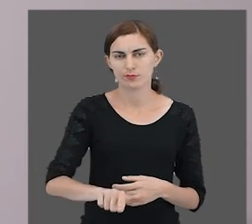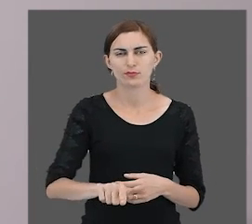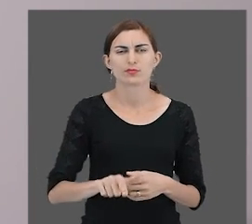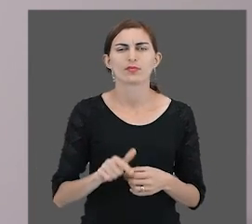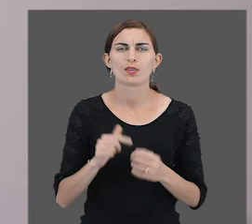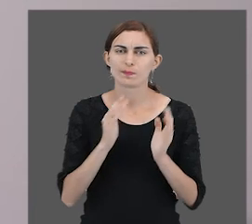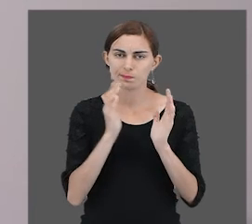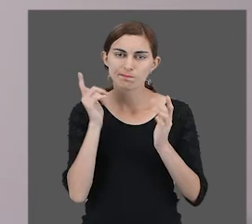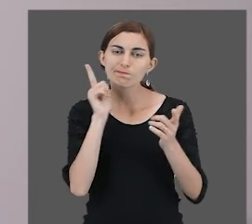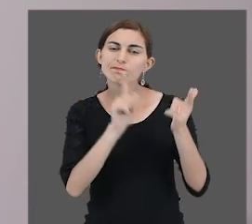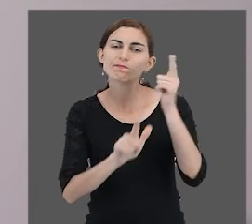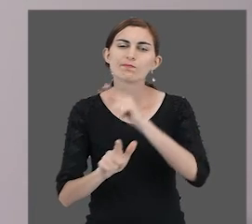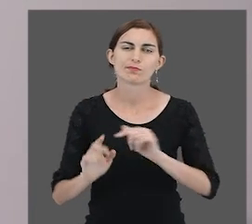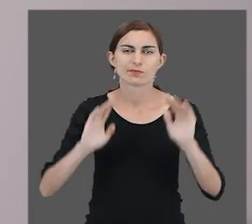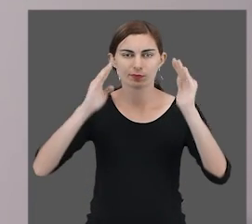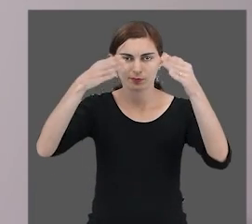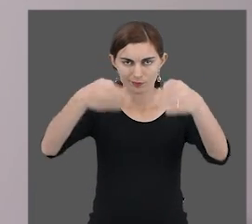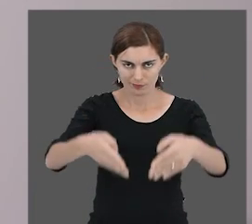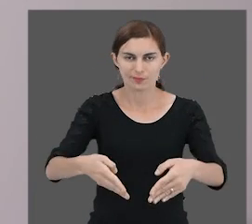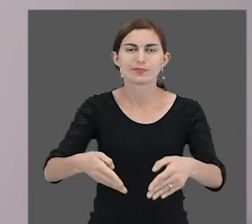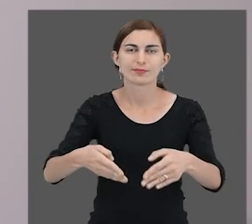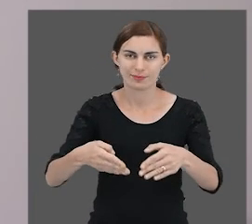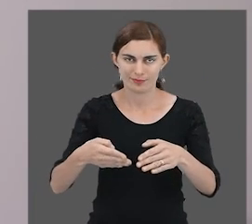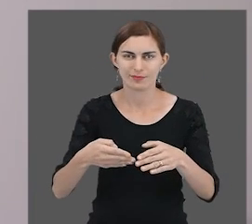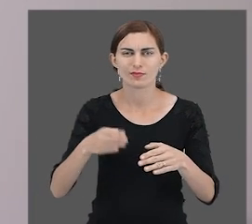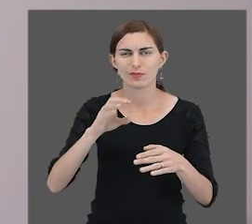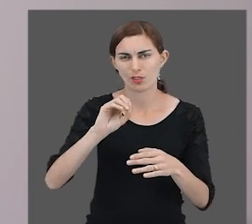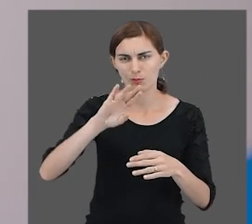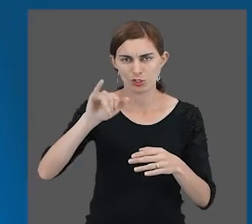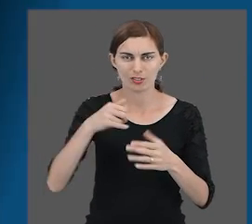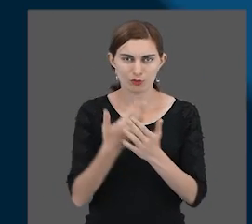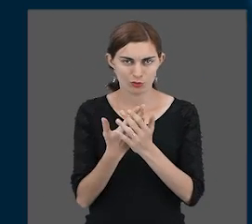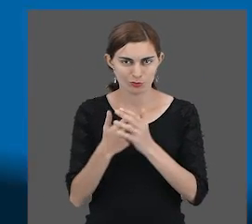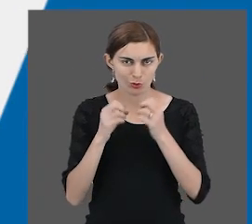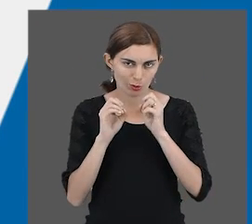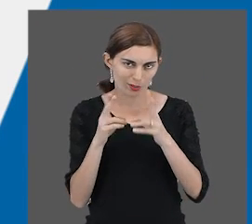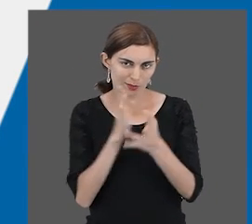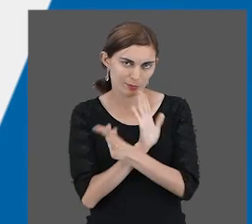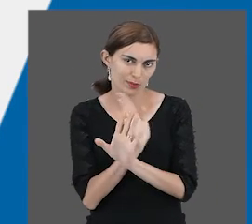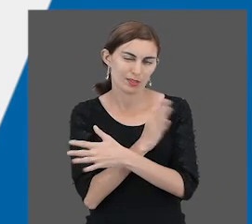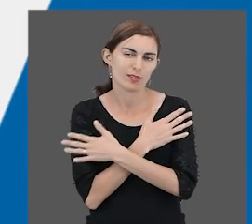alcançar os seus objetivos com esse estudo, ok?